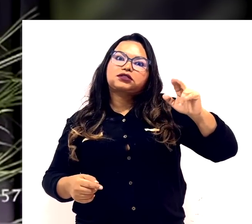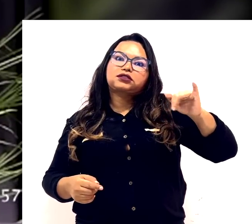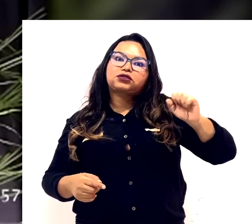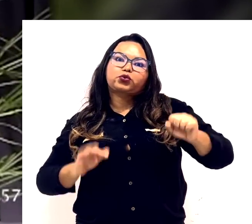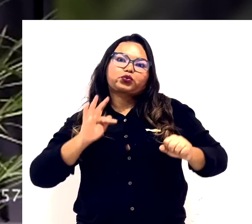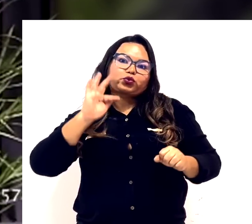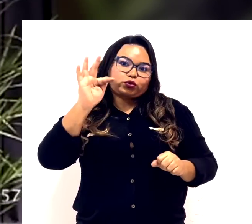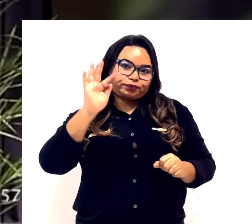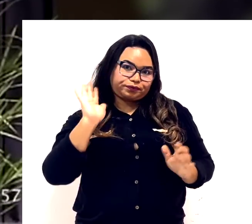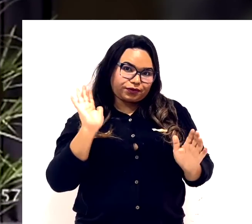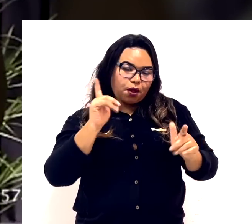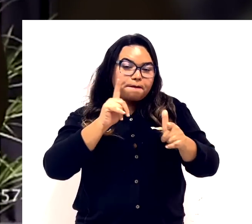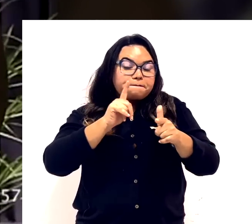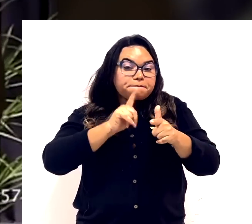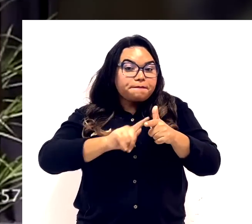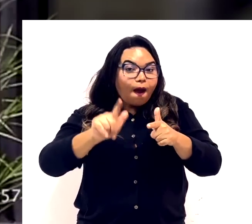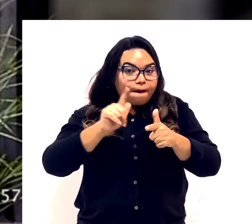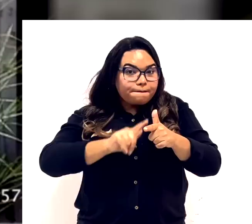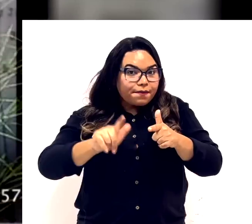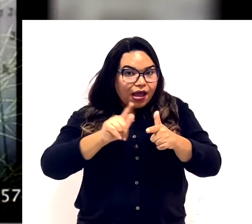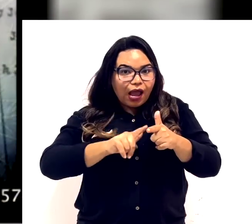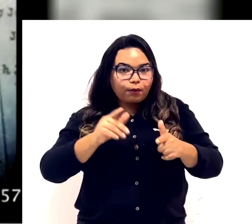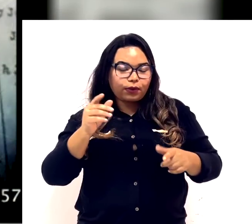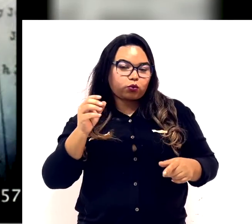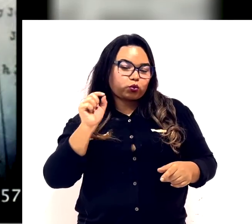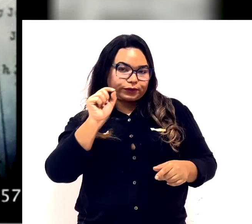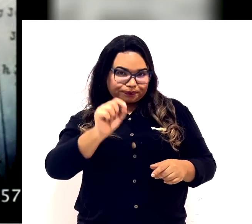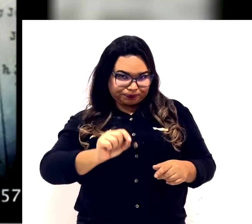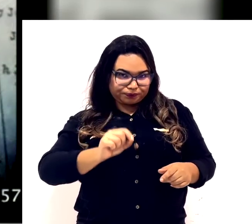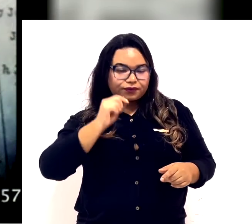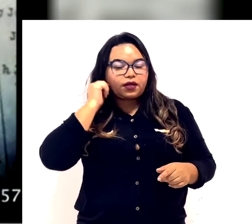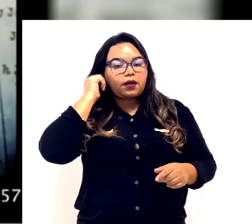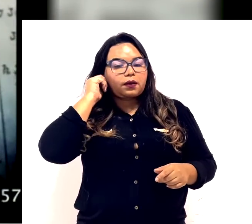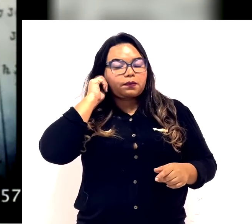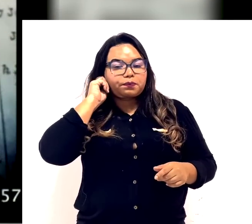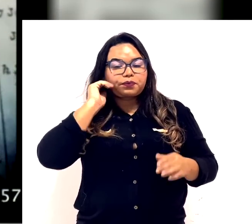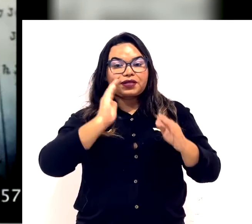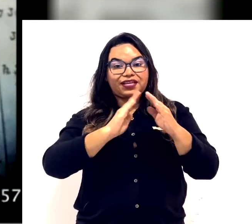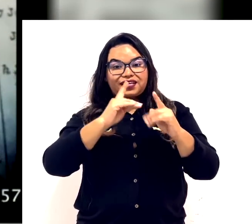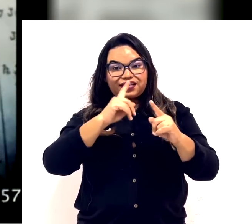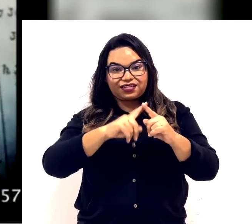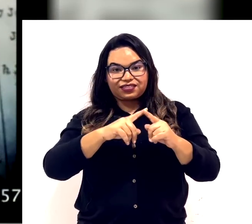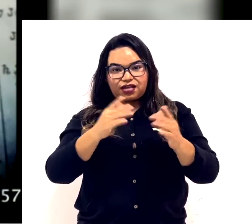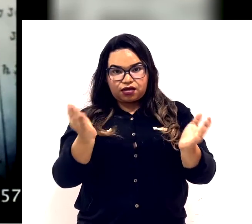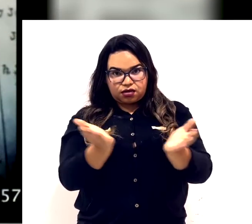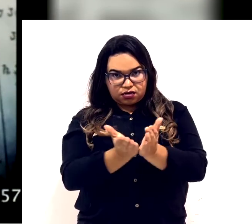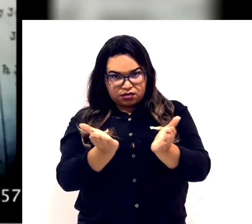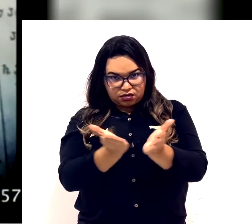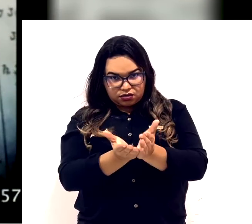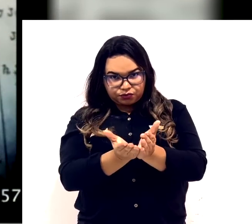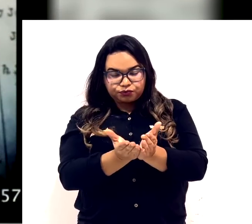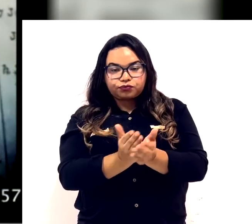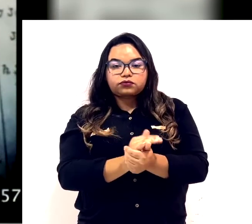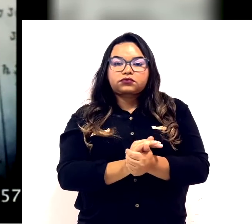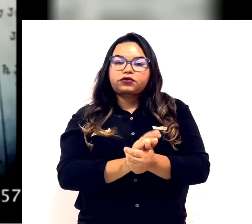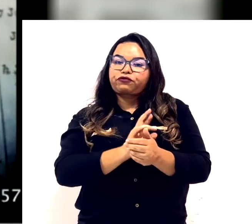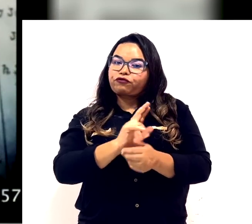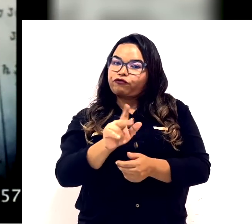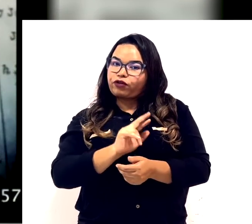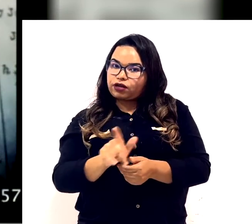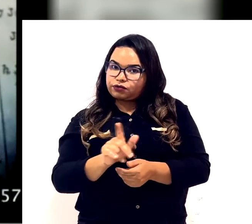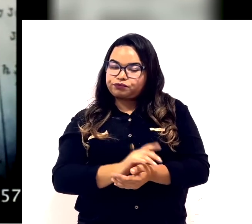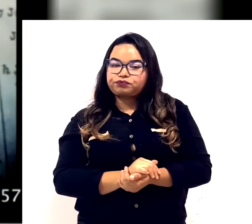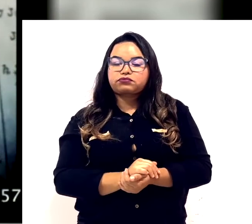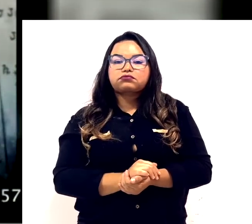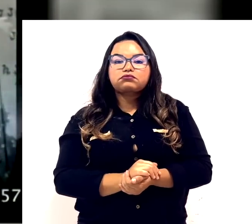mesma igreja cristã, mas aqui diz na igreja primitiva que ele já estava no mundo e agia de maneira clandestina na